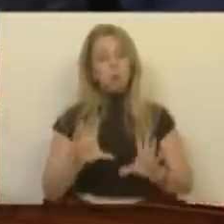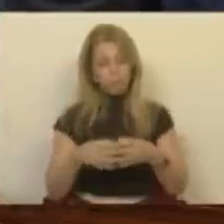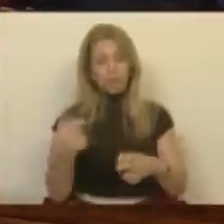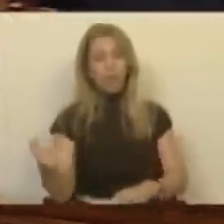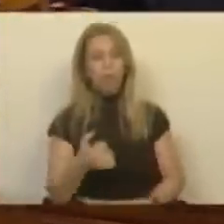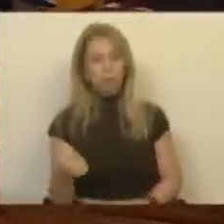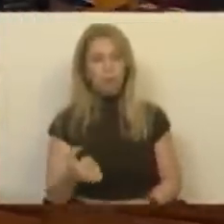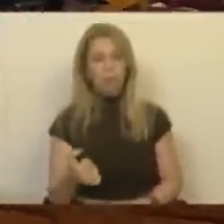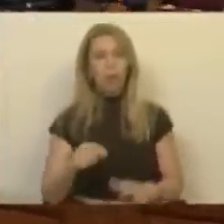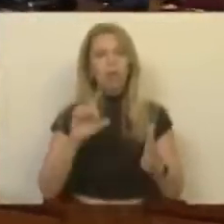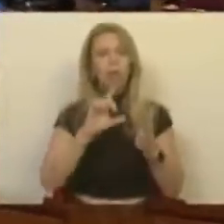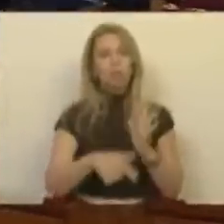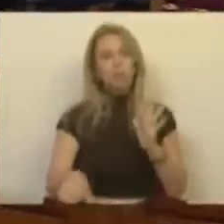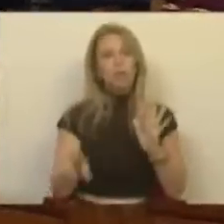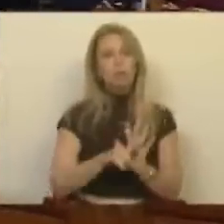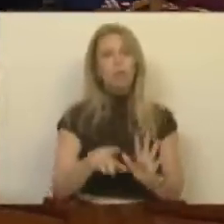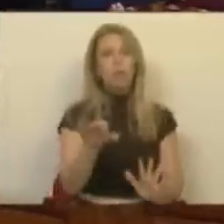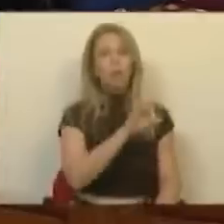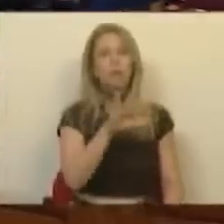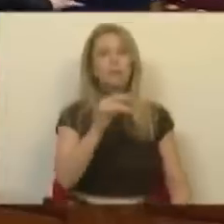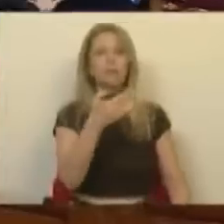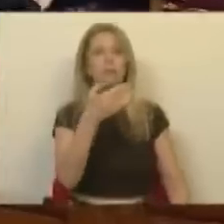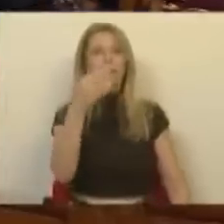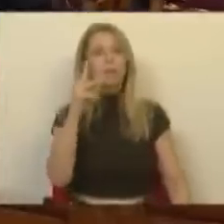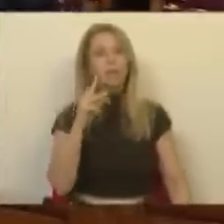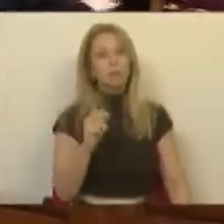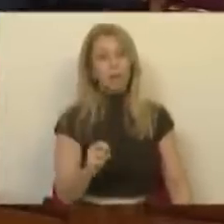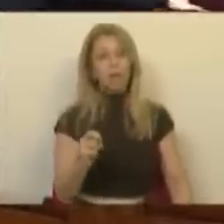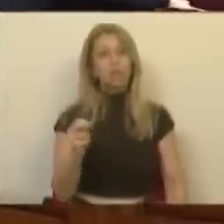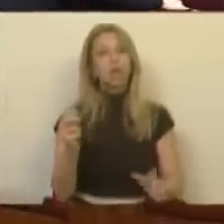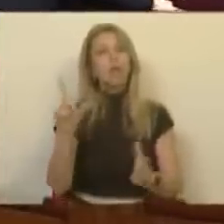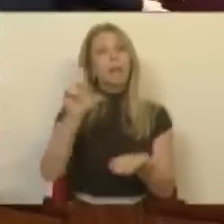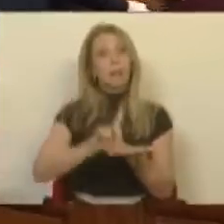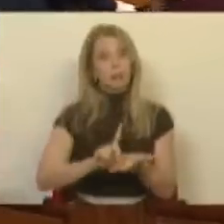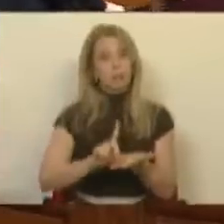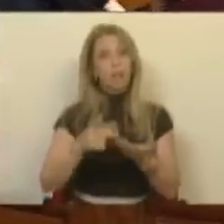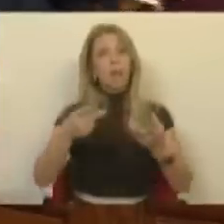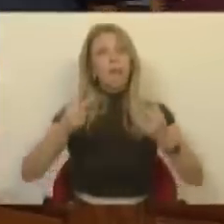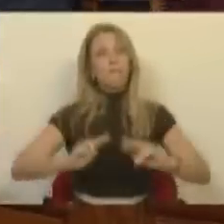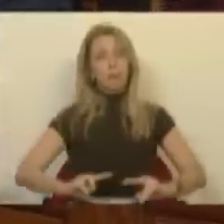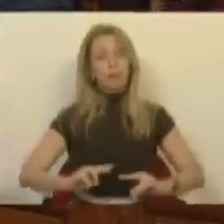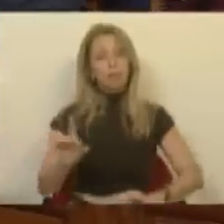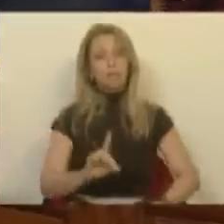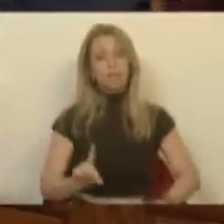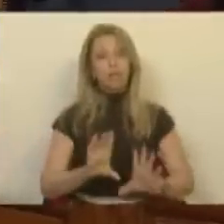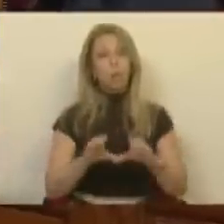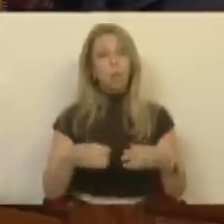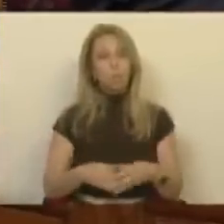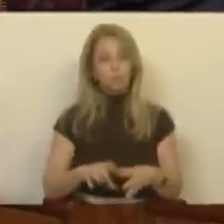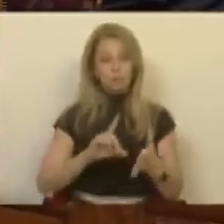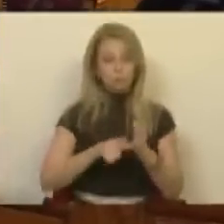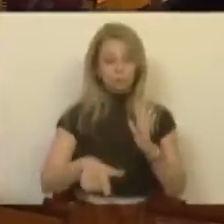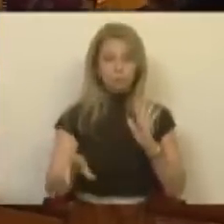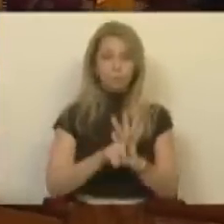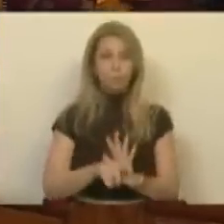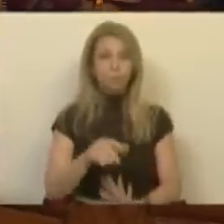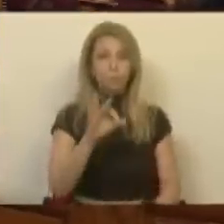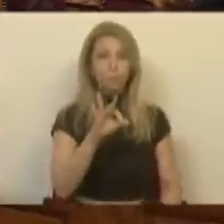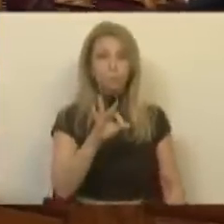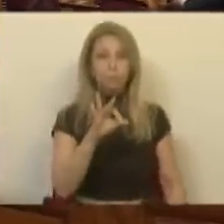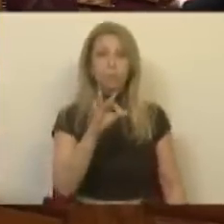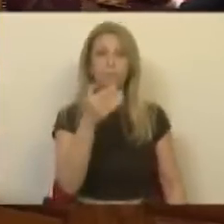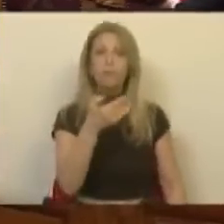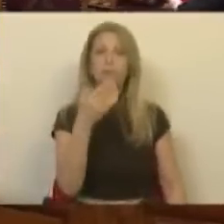o projeto de lei número 473 de libra que deixa a sexta comissão o projeto lá em número